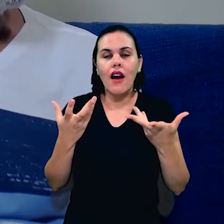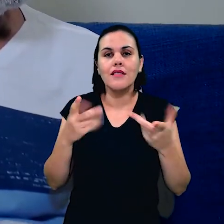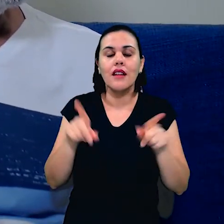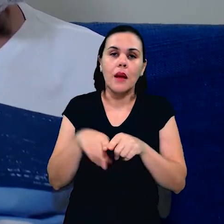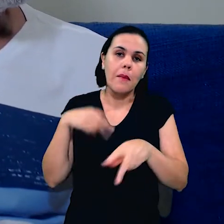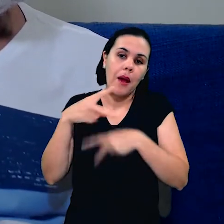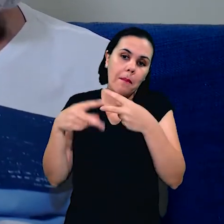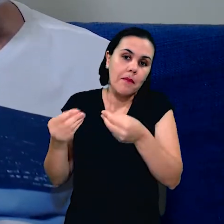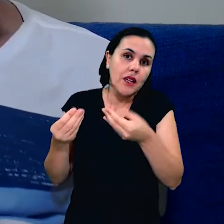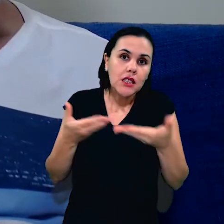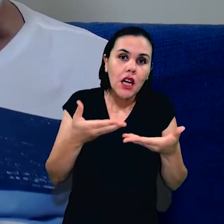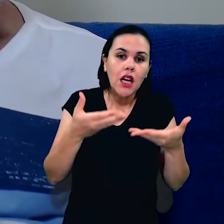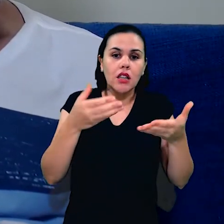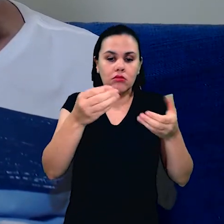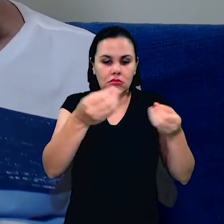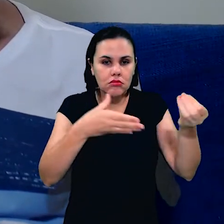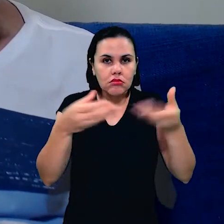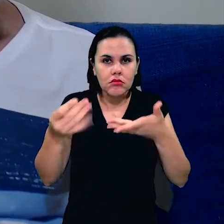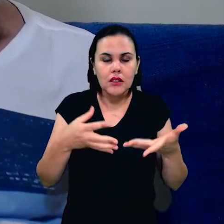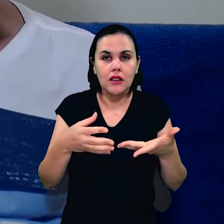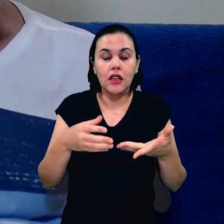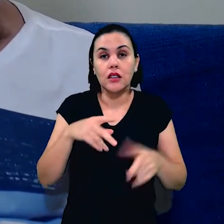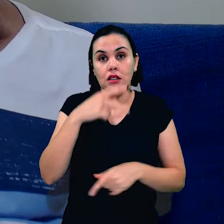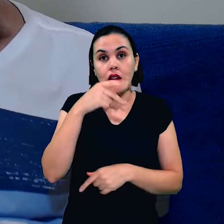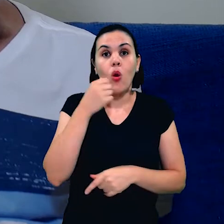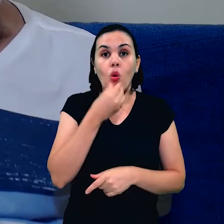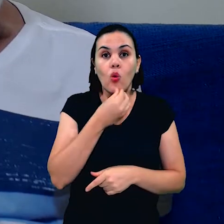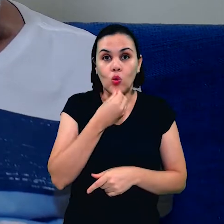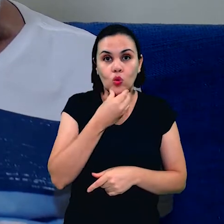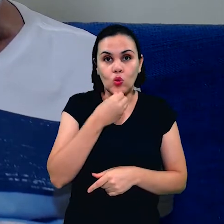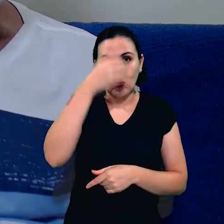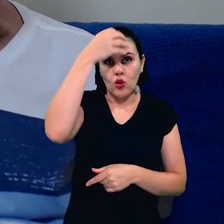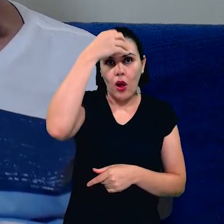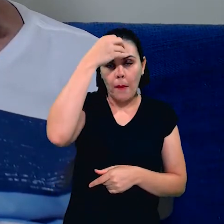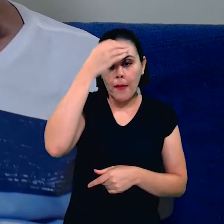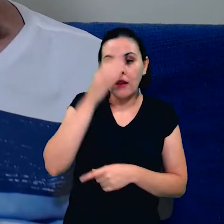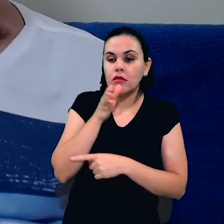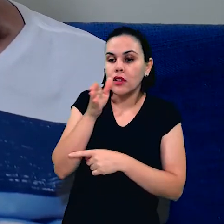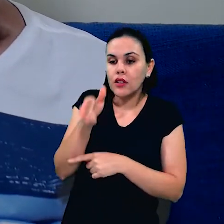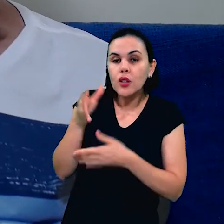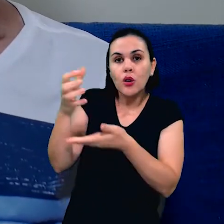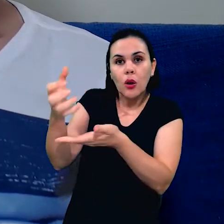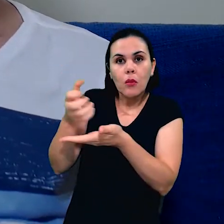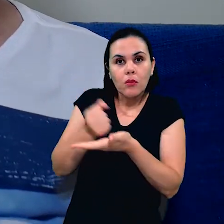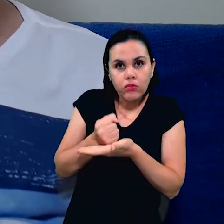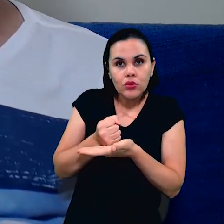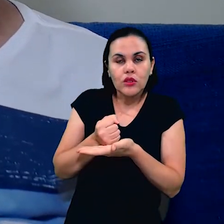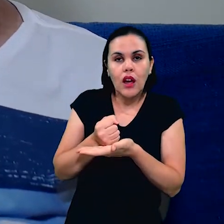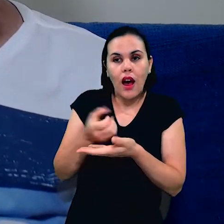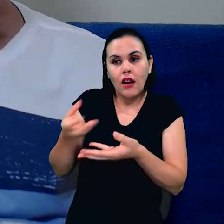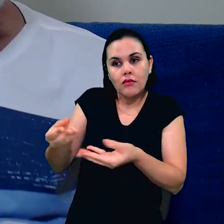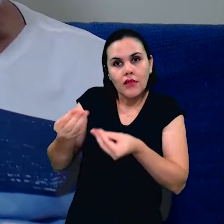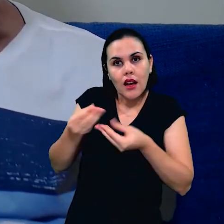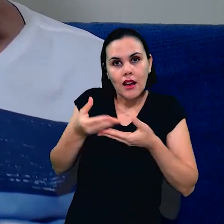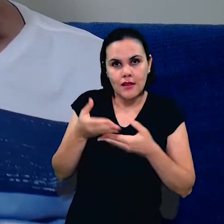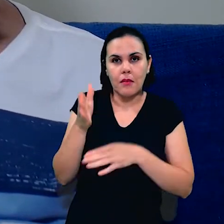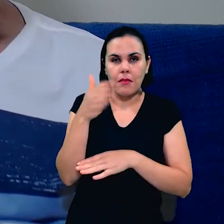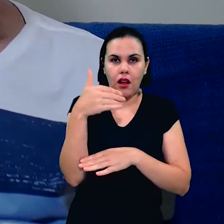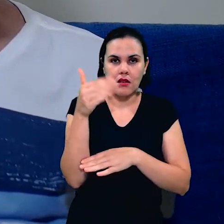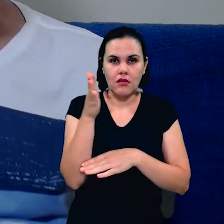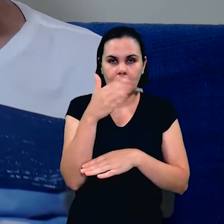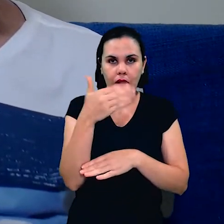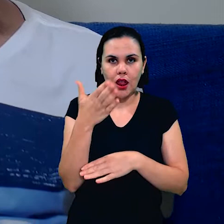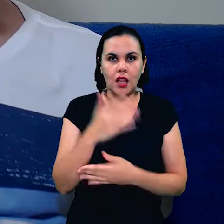traziam. Então, a gente, os imperadores, os festeiros, iam lá buscar receber essa